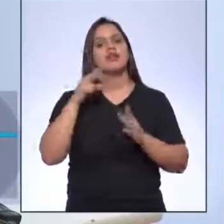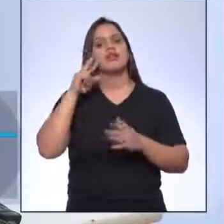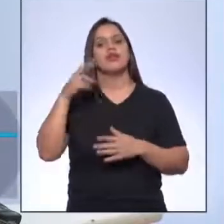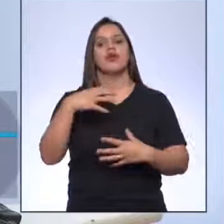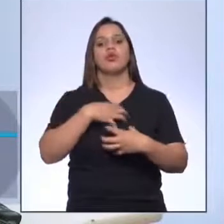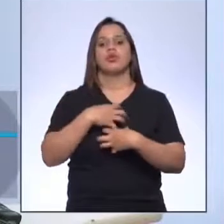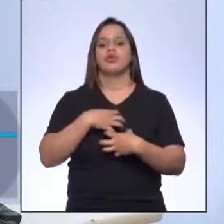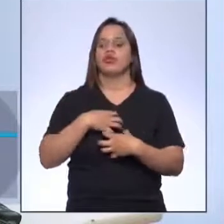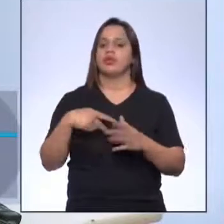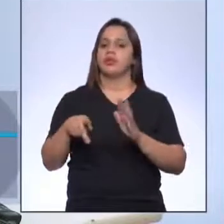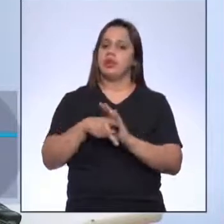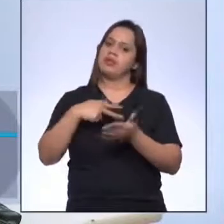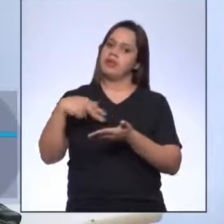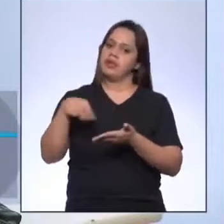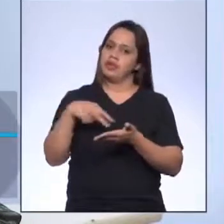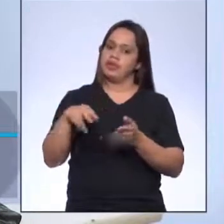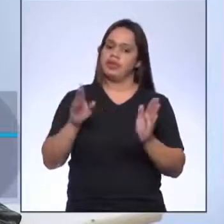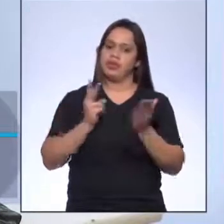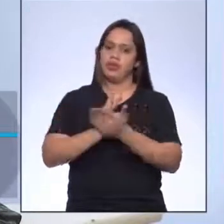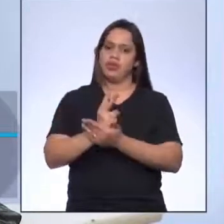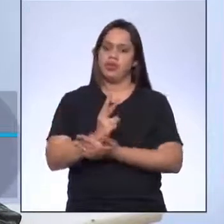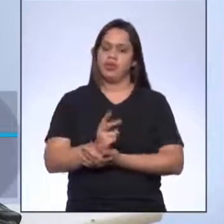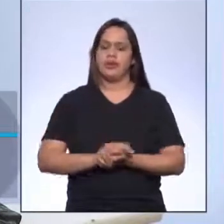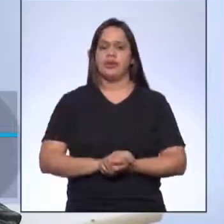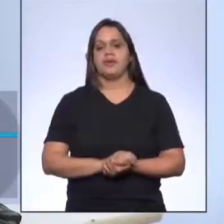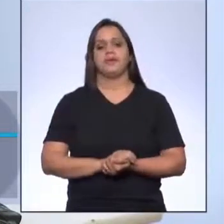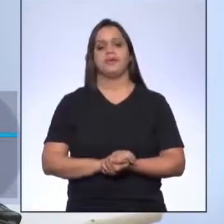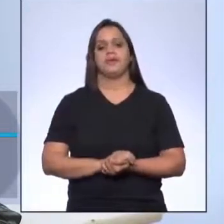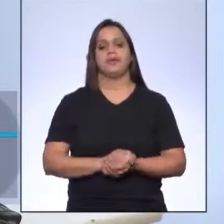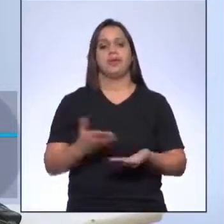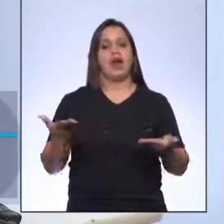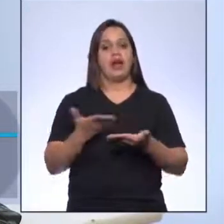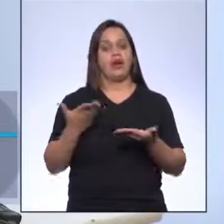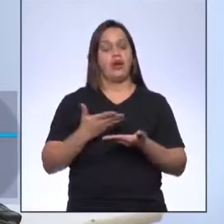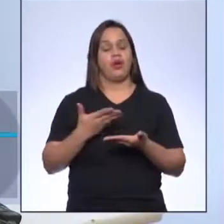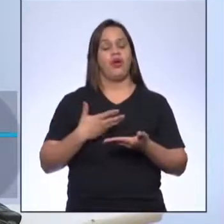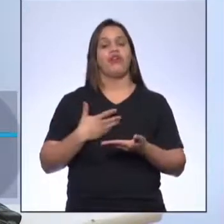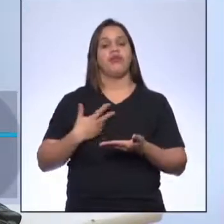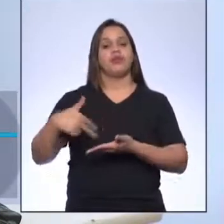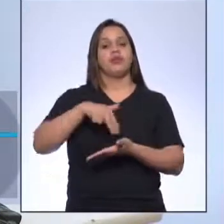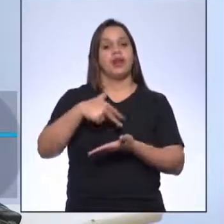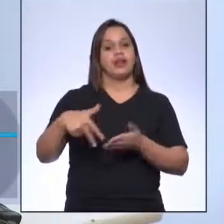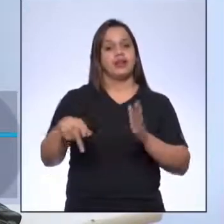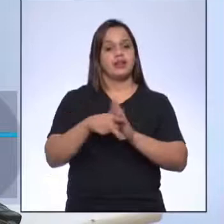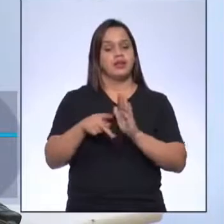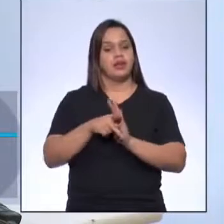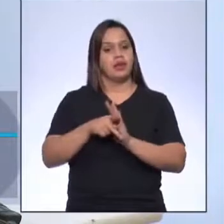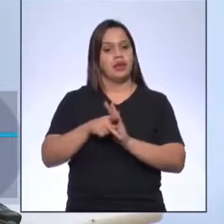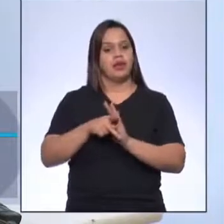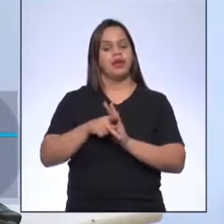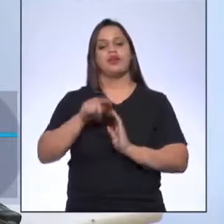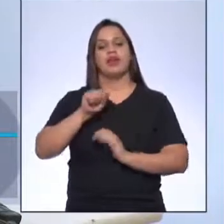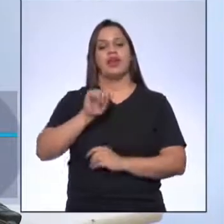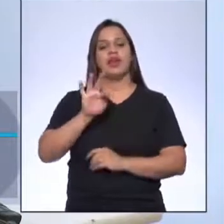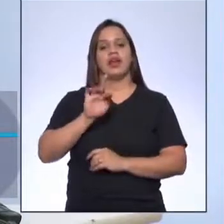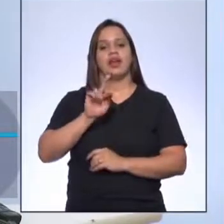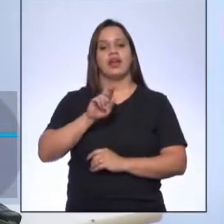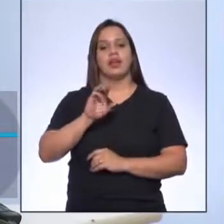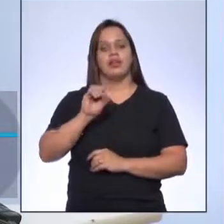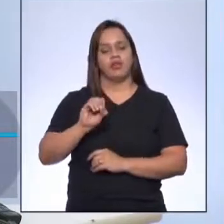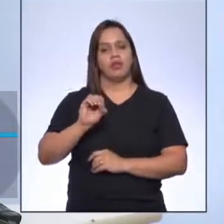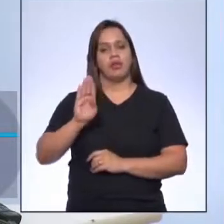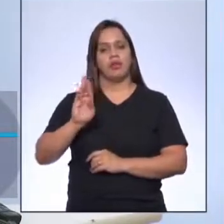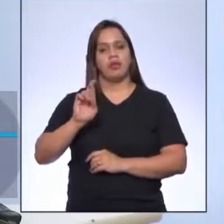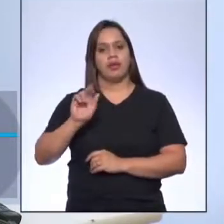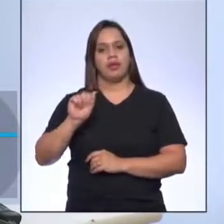bacana. Continuando, pessoal, agora a gente vai para as danças afro-brasileiras e eu vou abrir um chat de 1 minuto para saber se